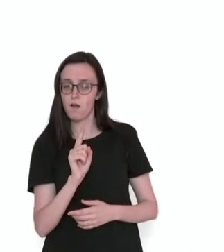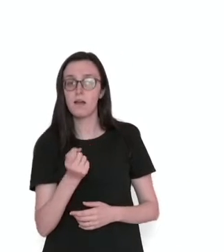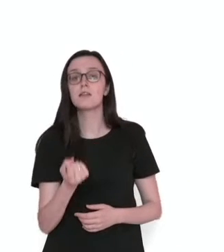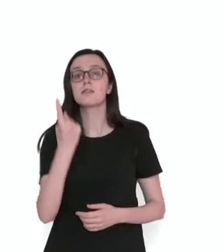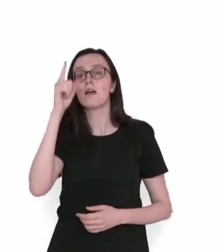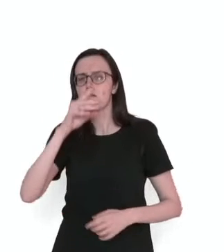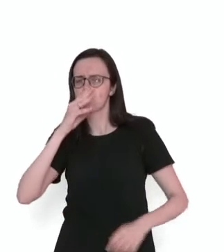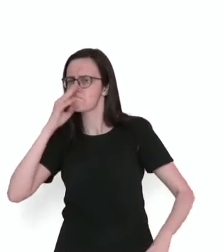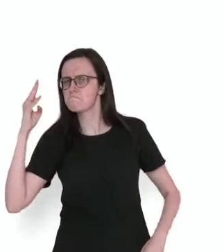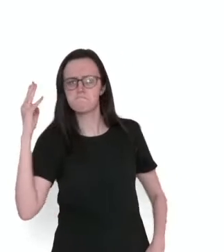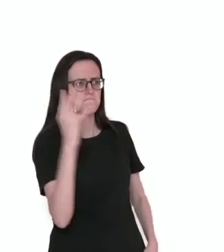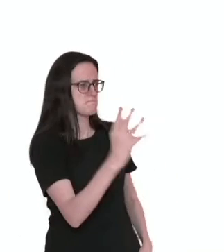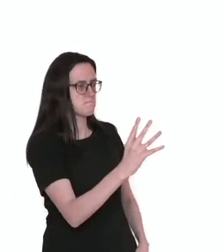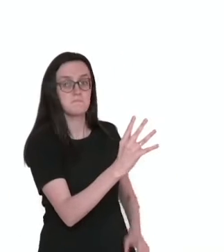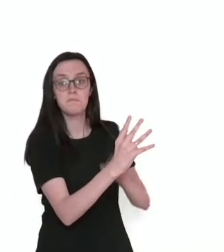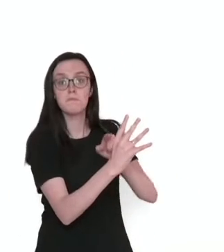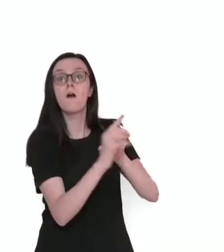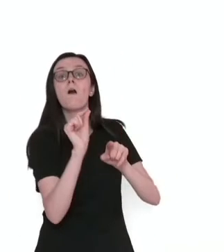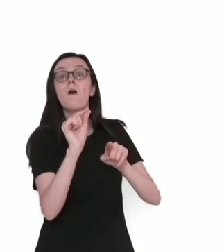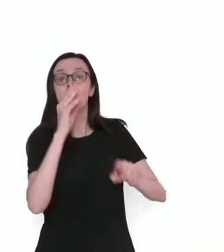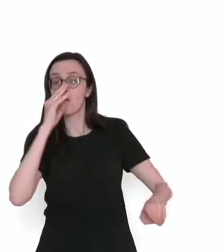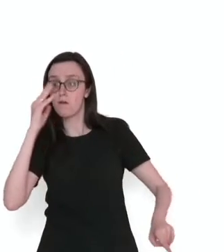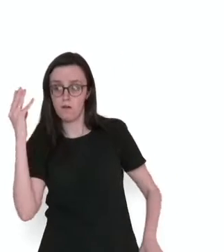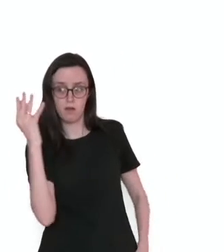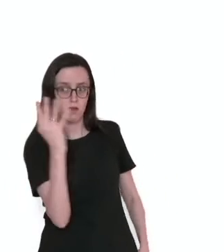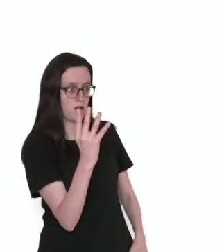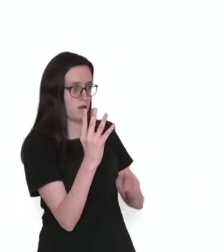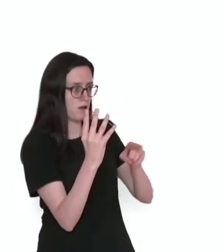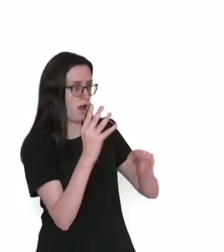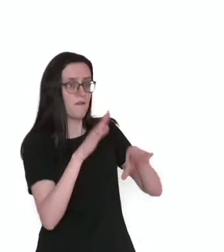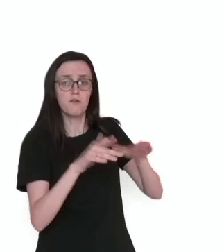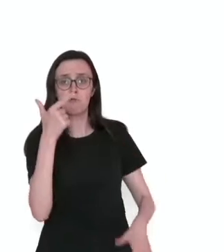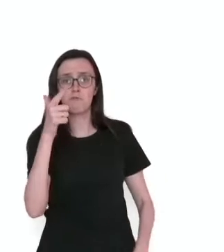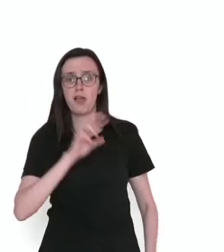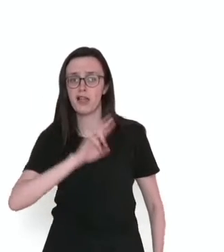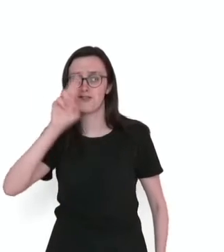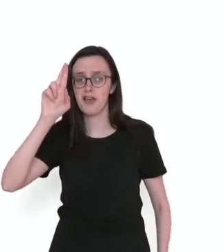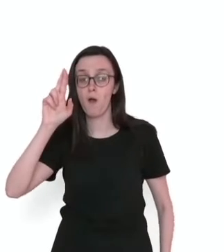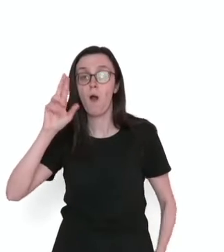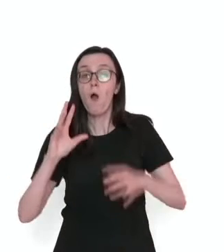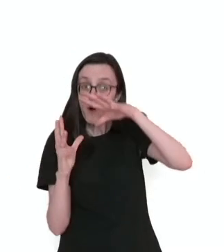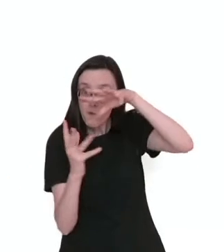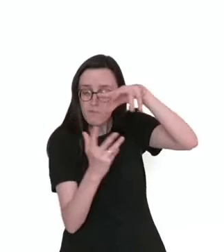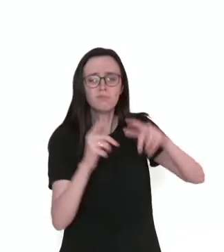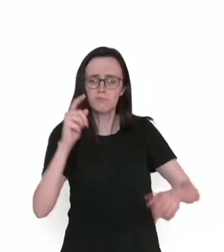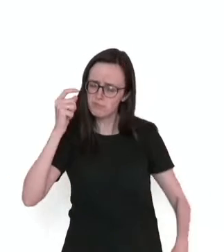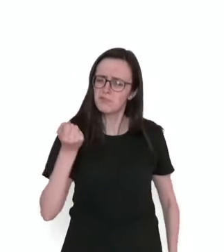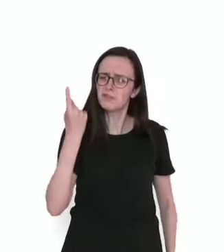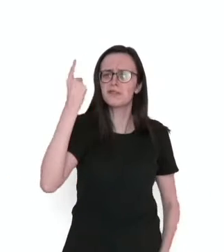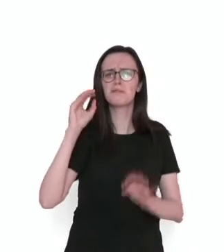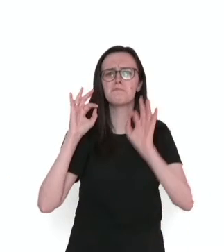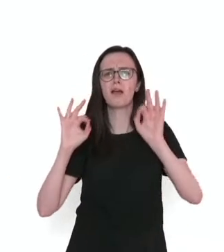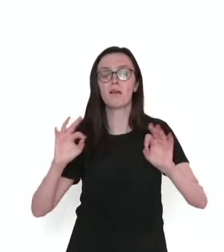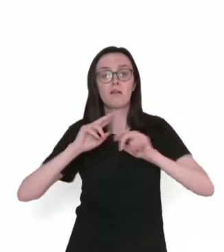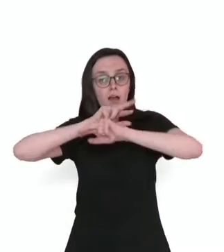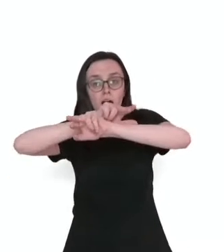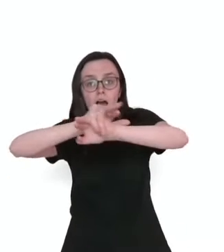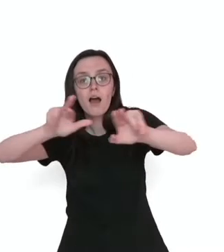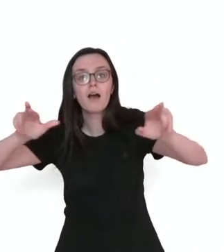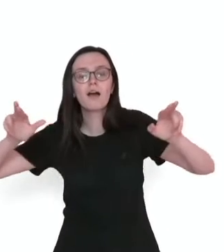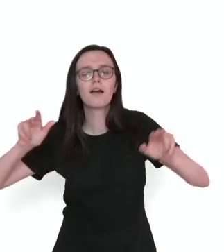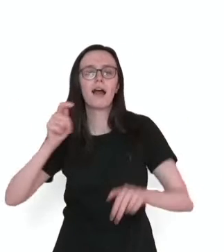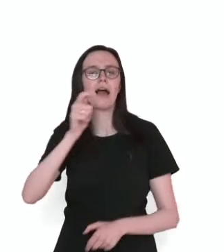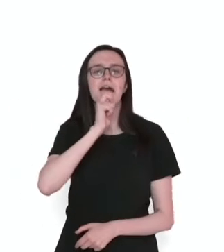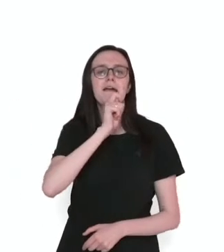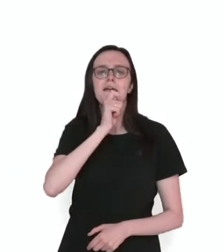a acusação que acusa inclusive quem não tem religião. O mundo sim é estranho, com tanta diversidade,